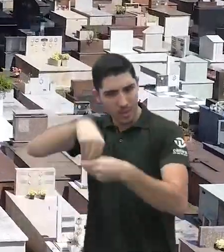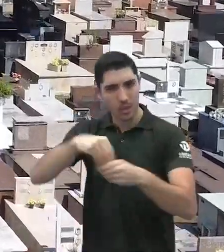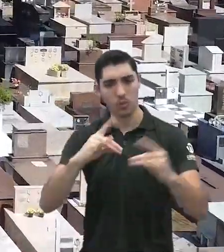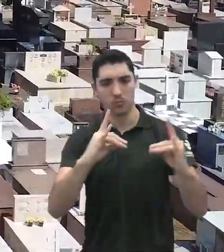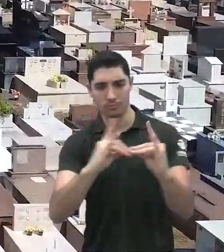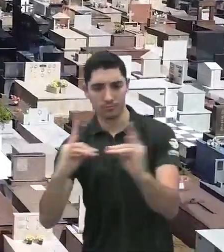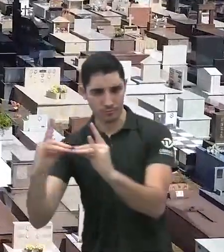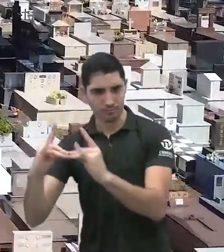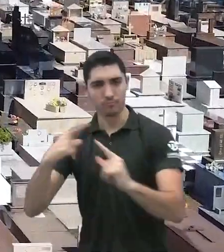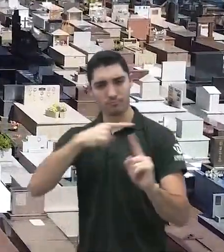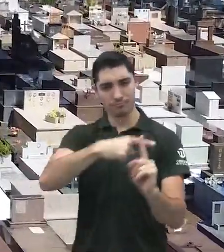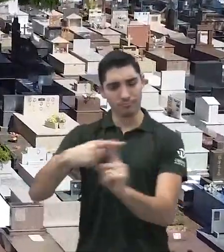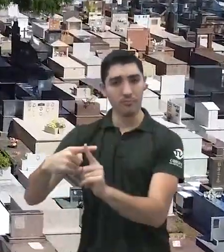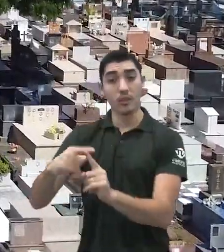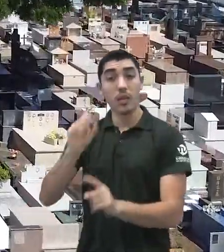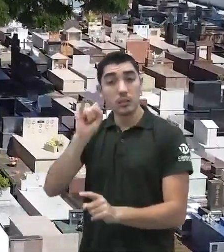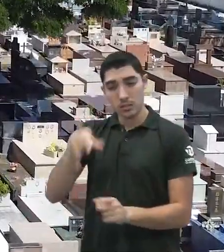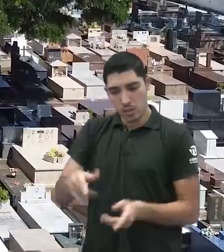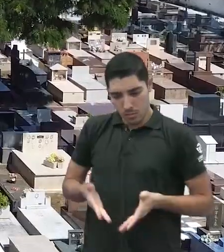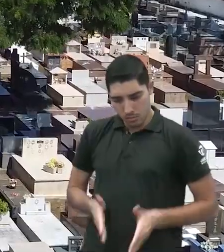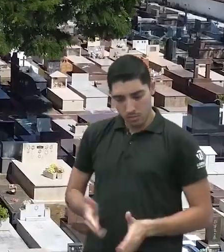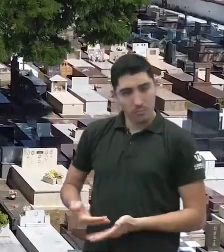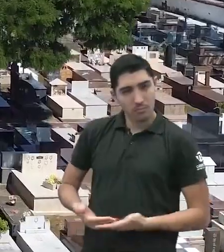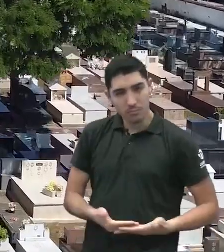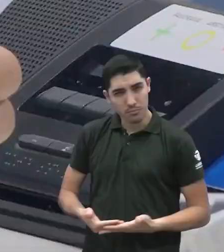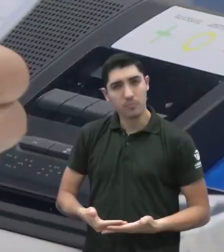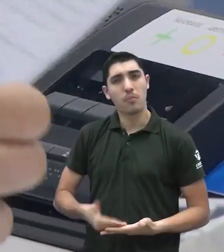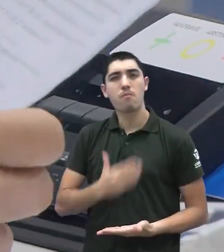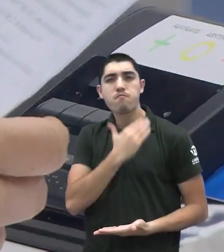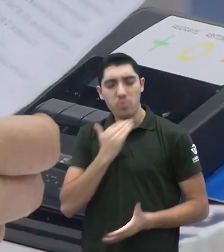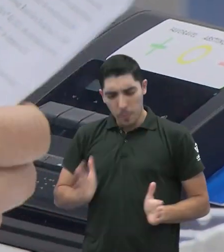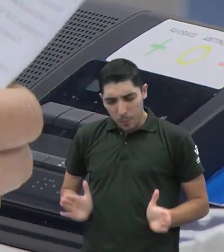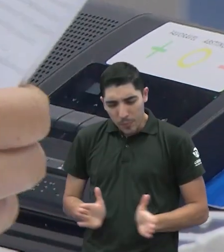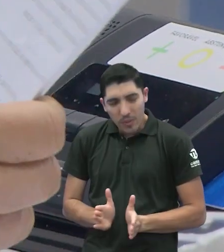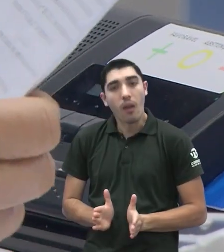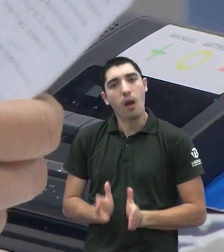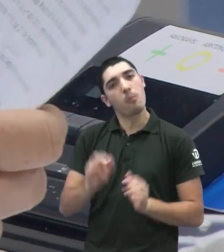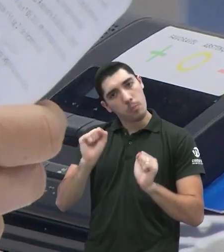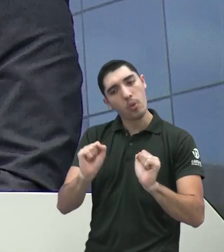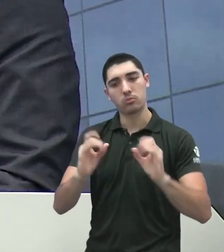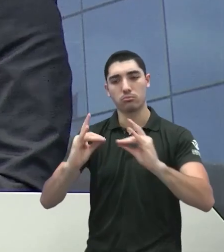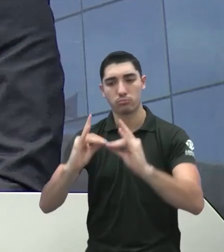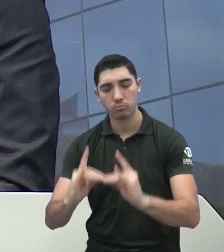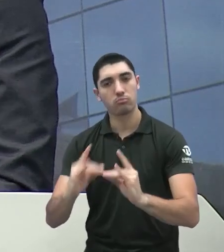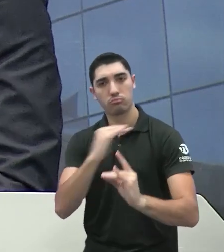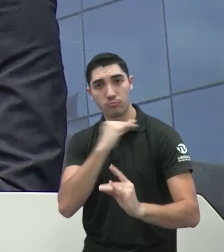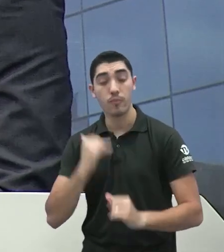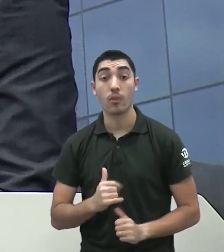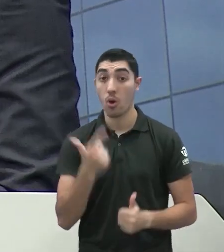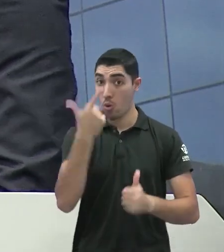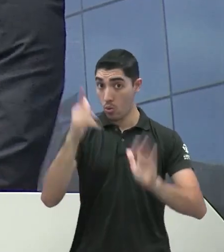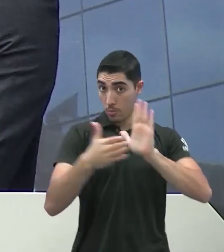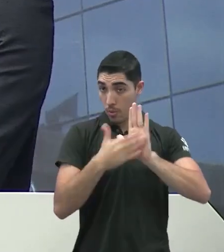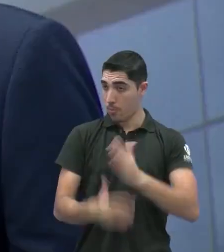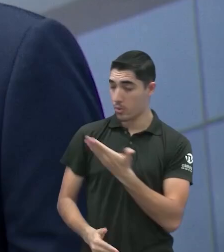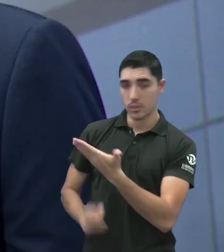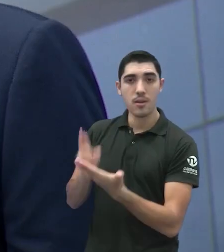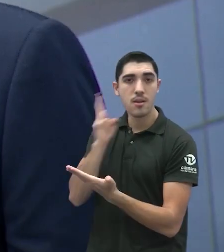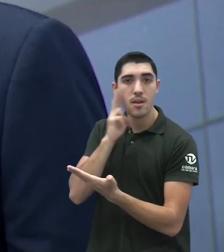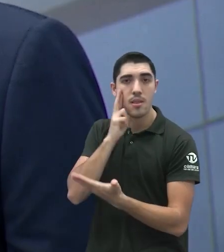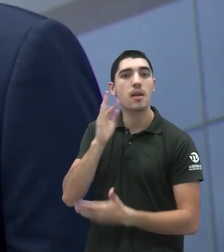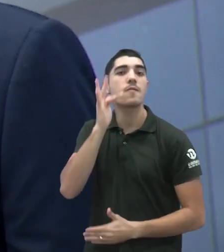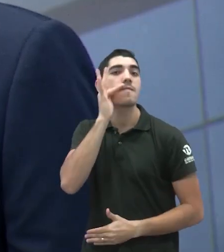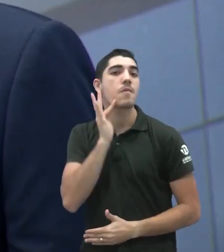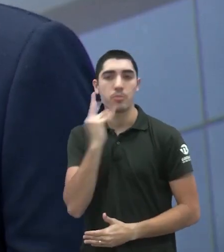públicos para sepultamento digno de fetos e natimortos. Na sessão, ainda foi aprovado o projeto dos vereadores Renato Santiago e